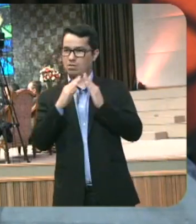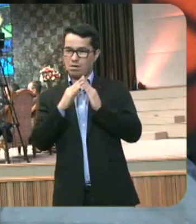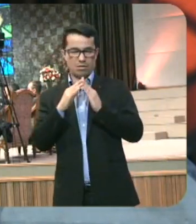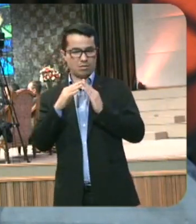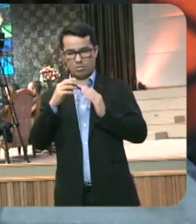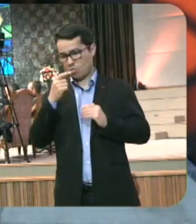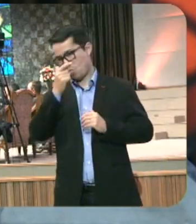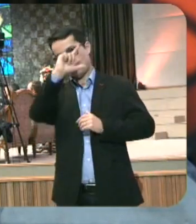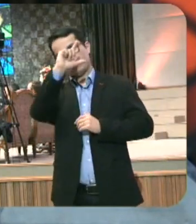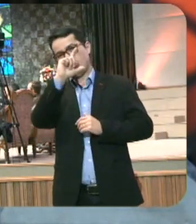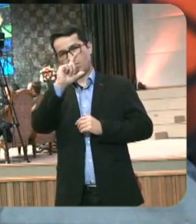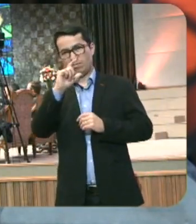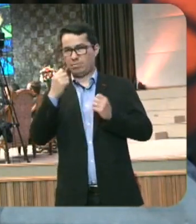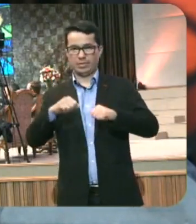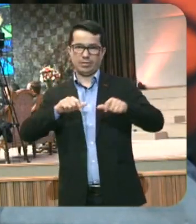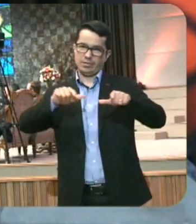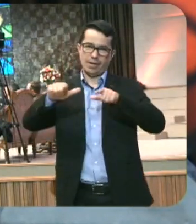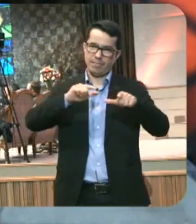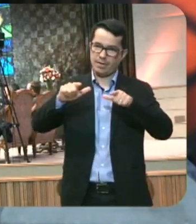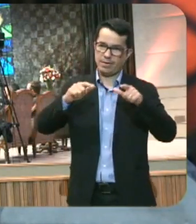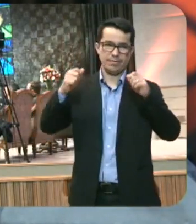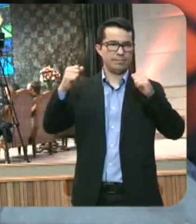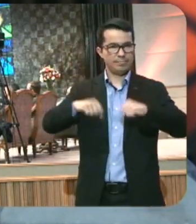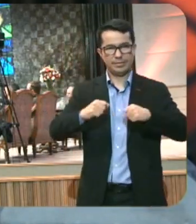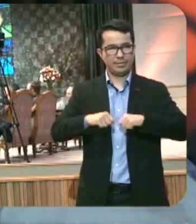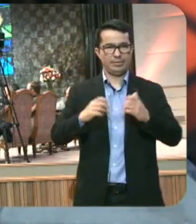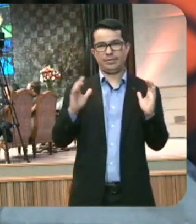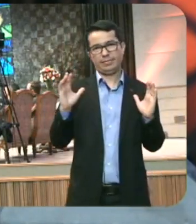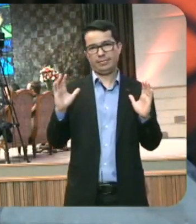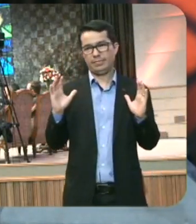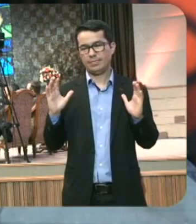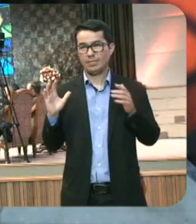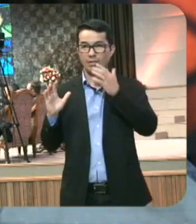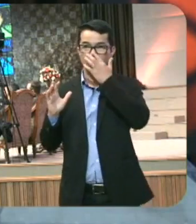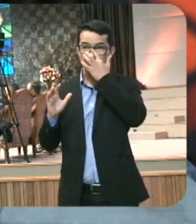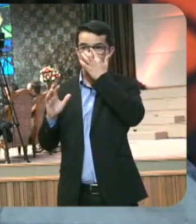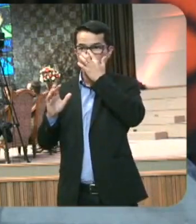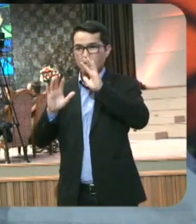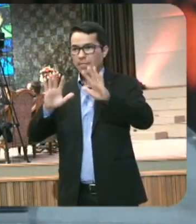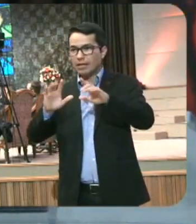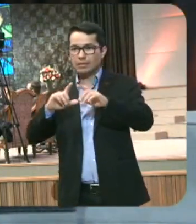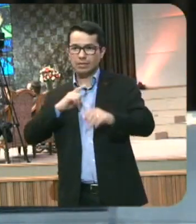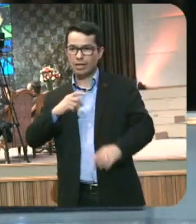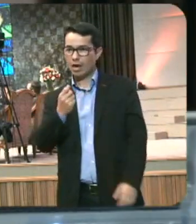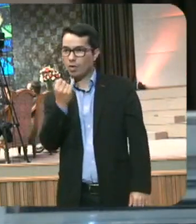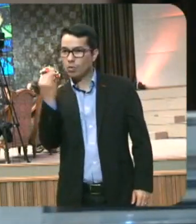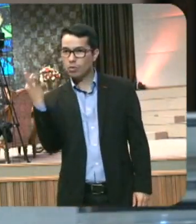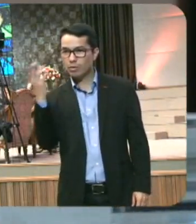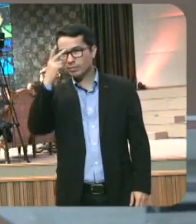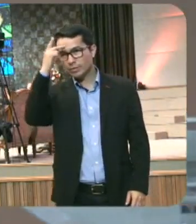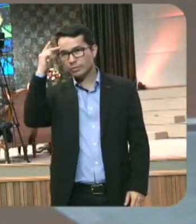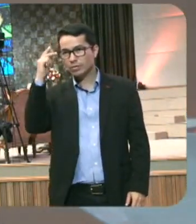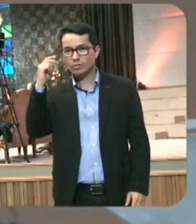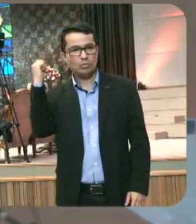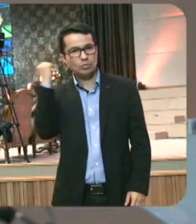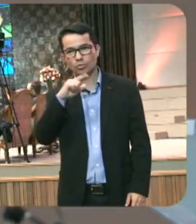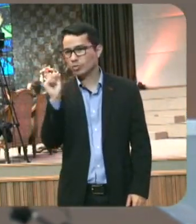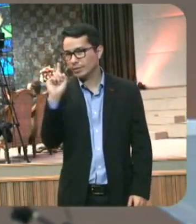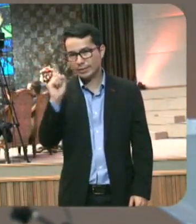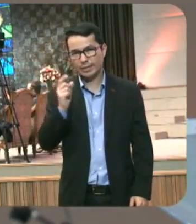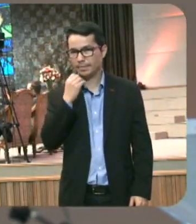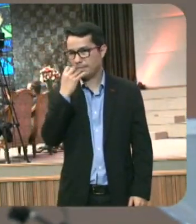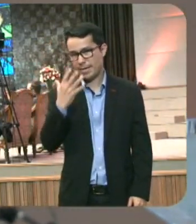lugar, você tem que se virar. E muitos não estão preparados. Então ela tinha conseguido esse emprego e